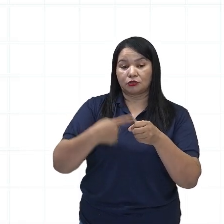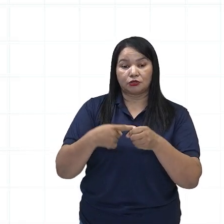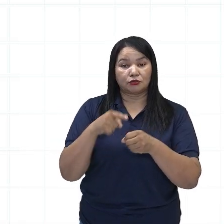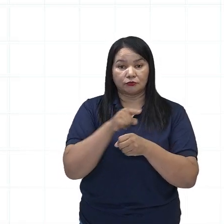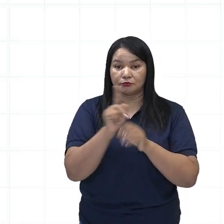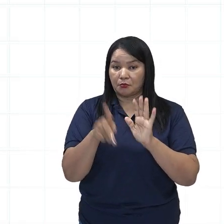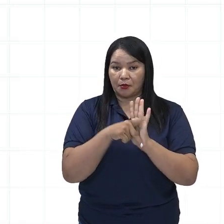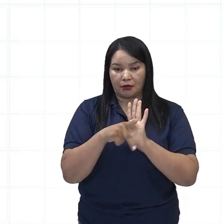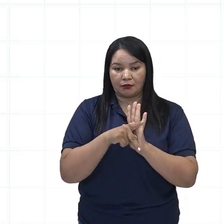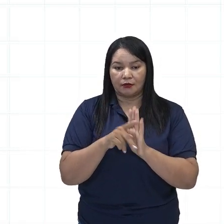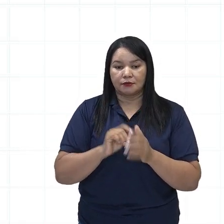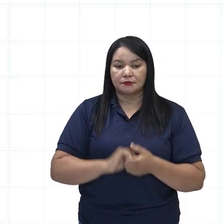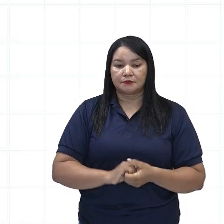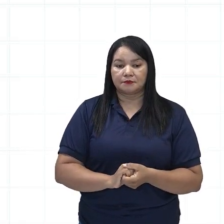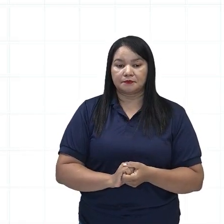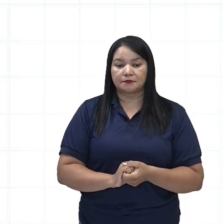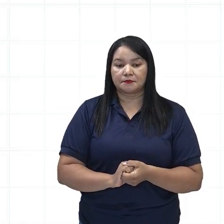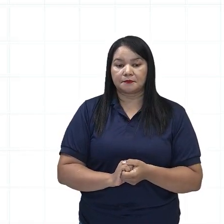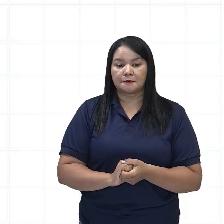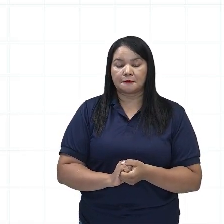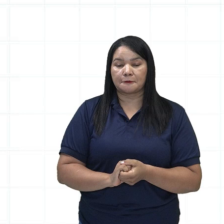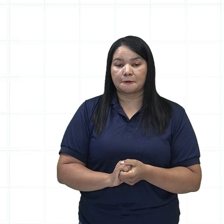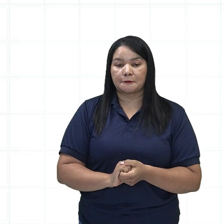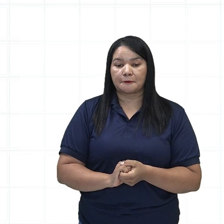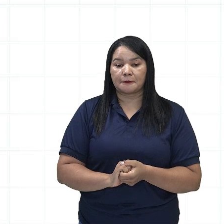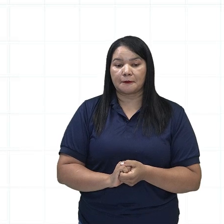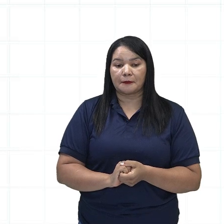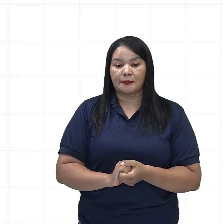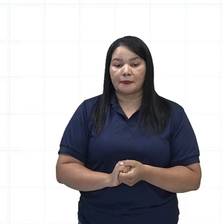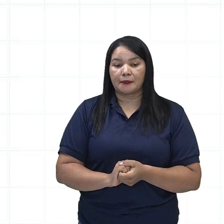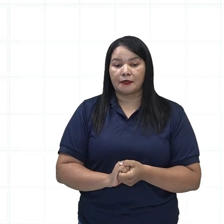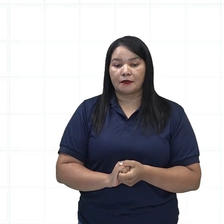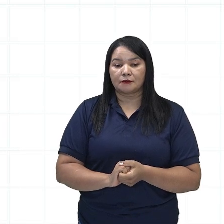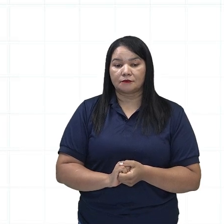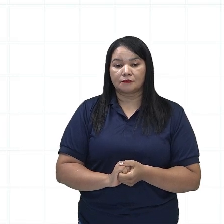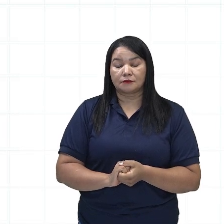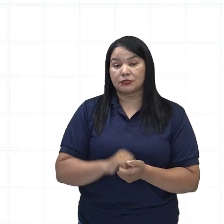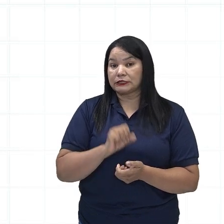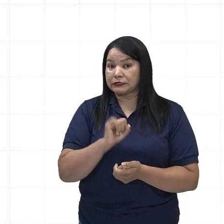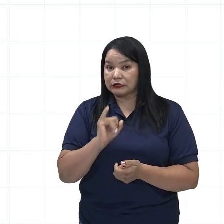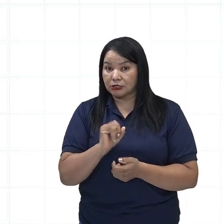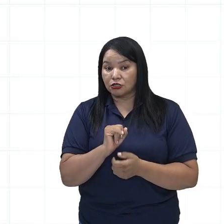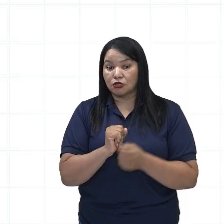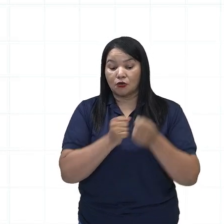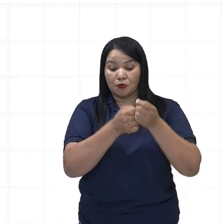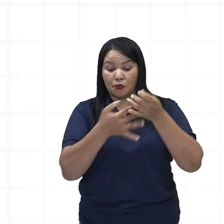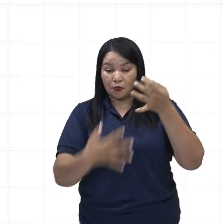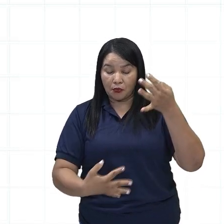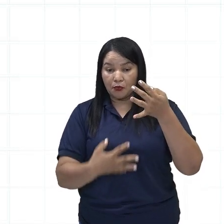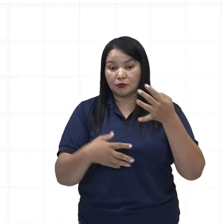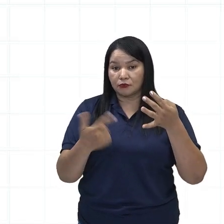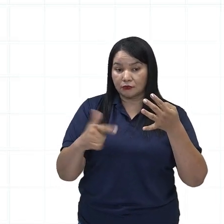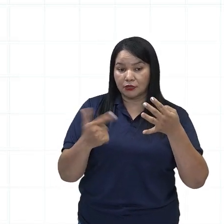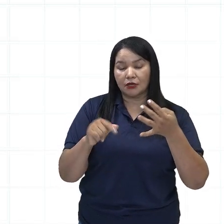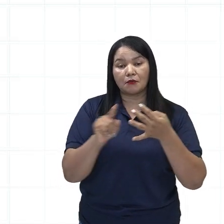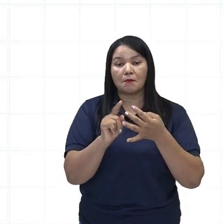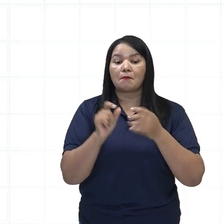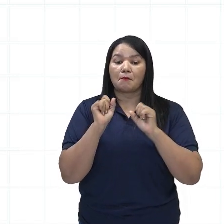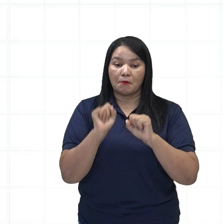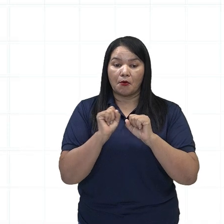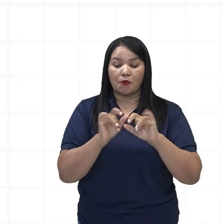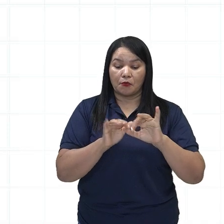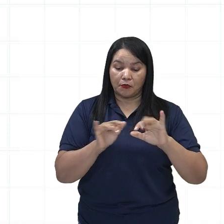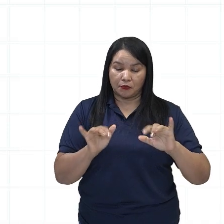pertencem. Se não estiver aparecendo aqui, vocês podem pesquisarem. Um exemplo